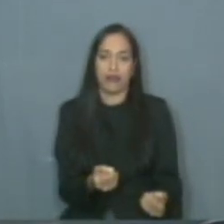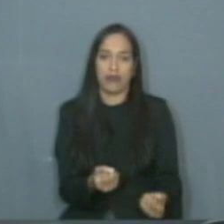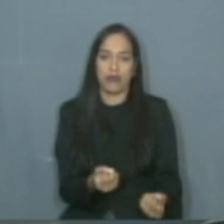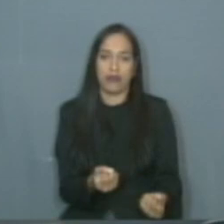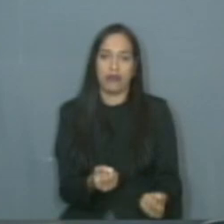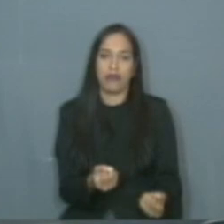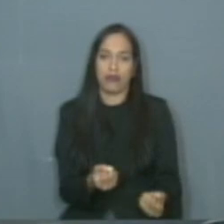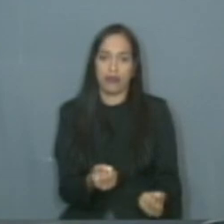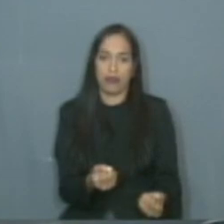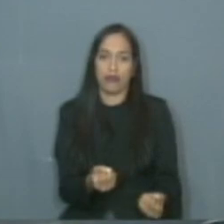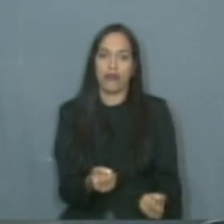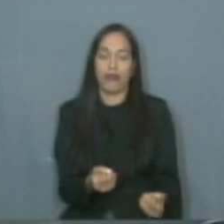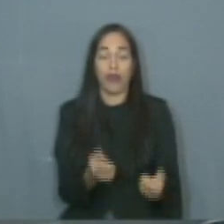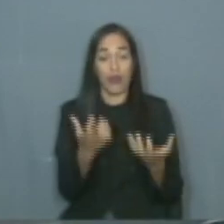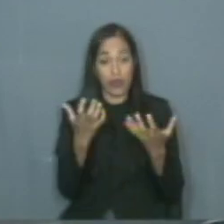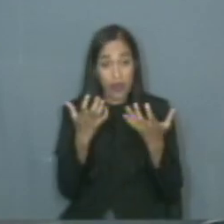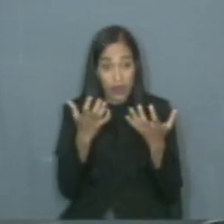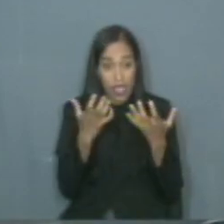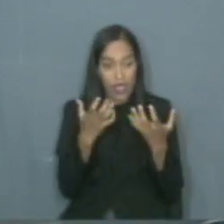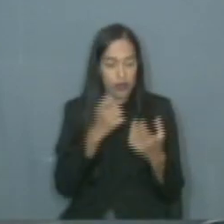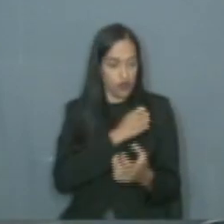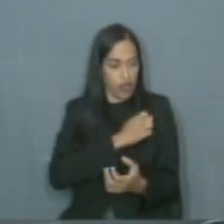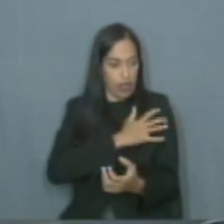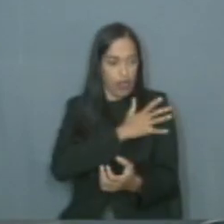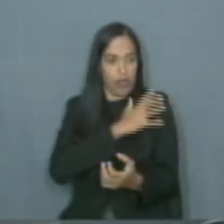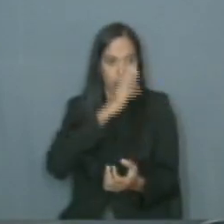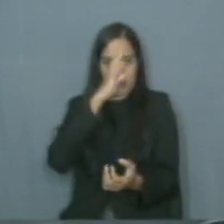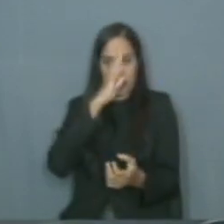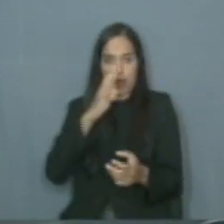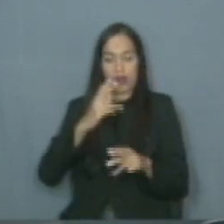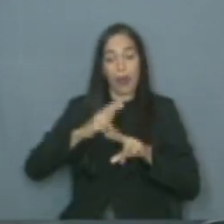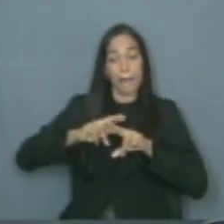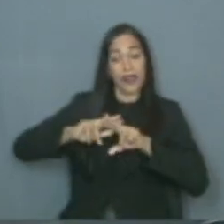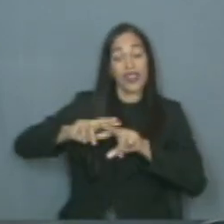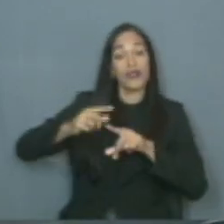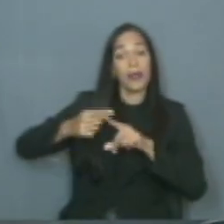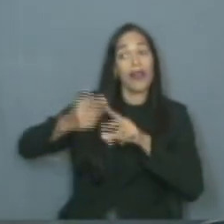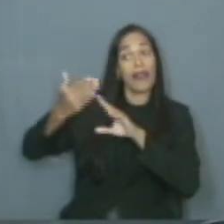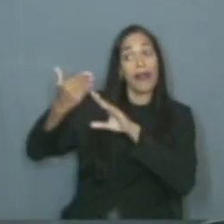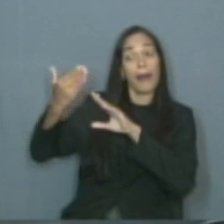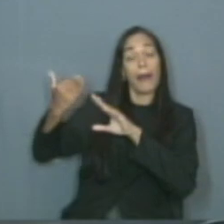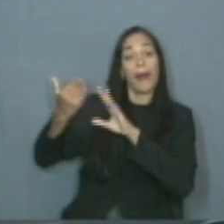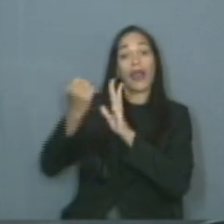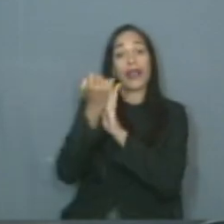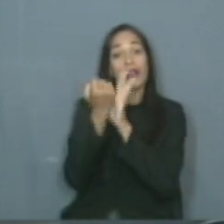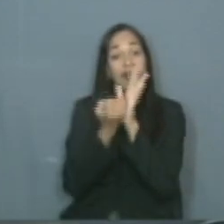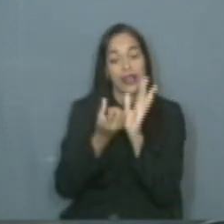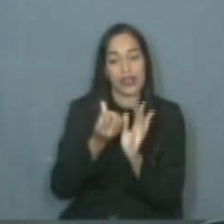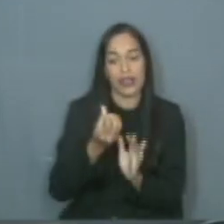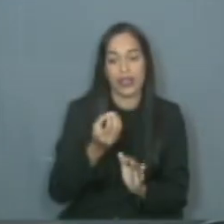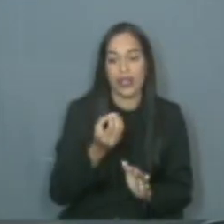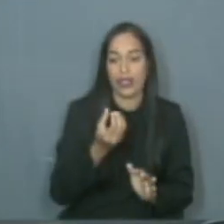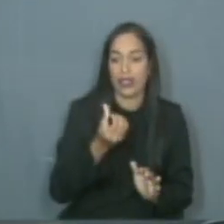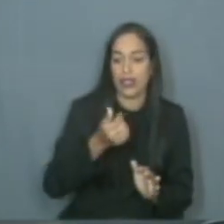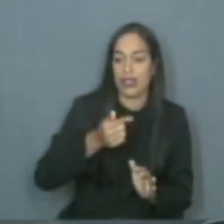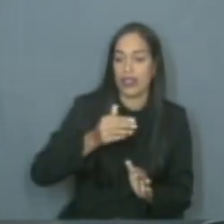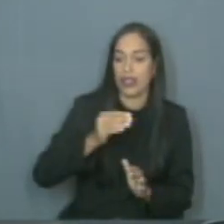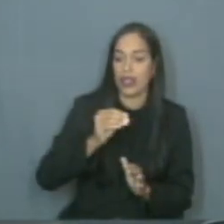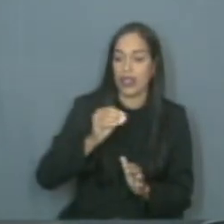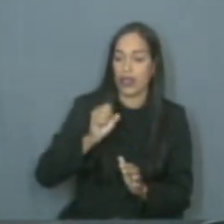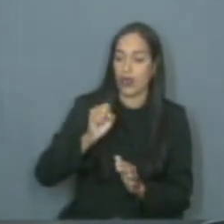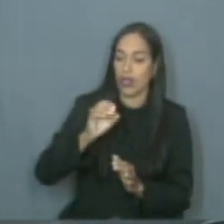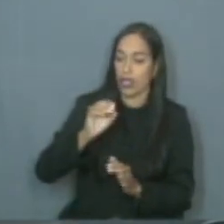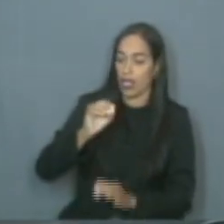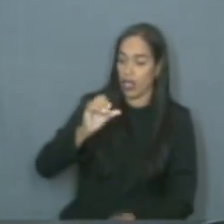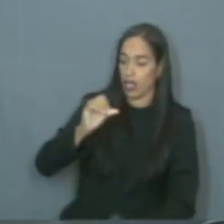Quando eu digo que eu estou doido para ver general ser preso, Vossa Excelência, é porque nem na década de 60, nem na década de 70, nem na década de 80, nem na década de